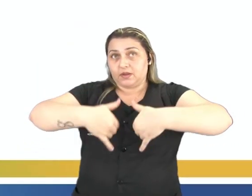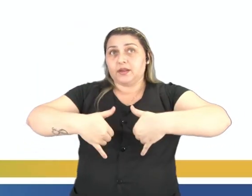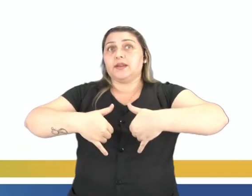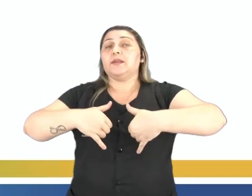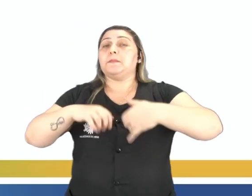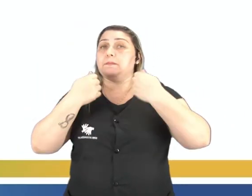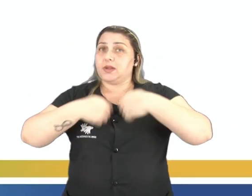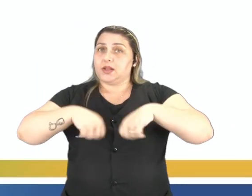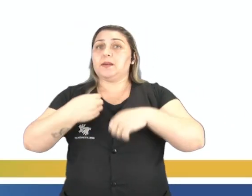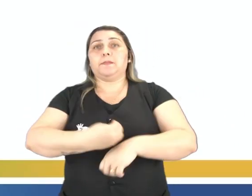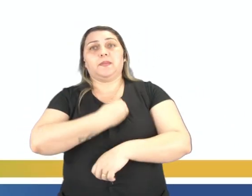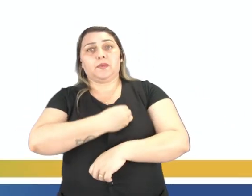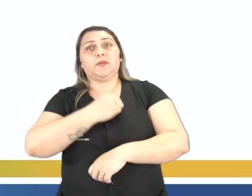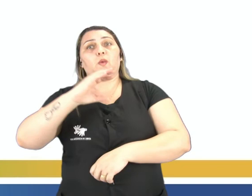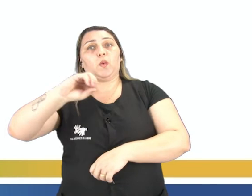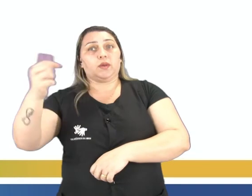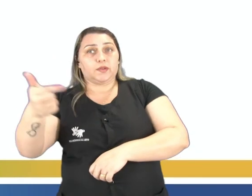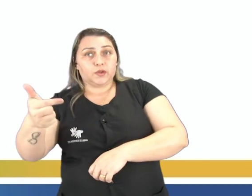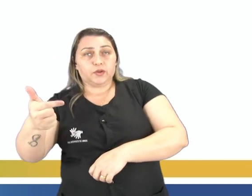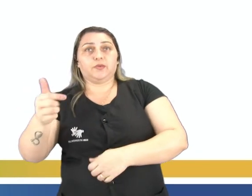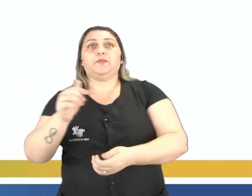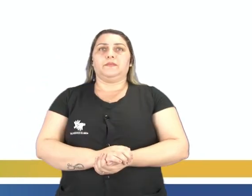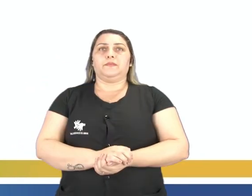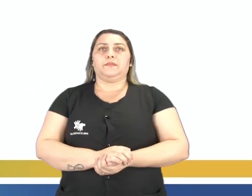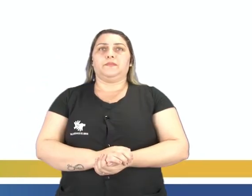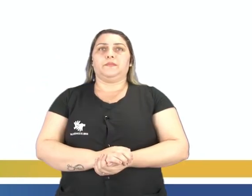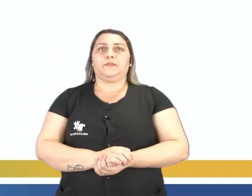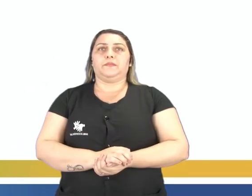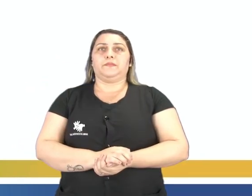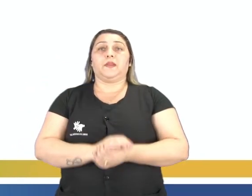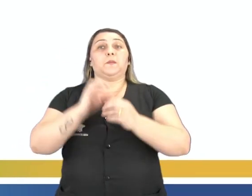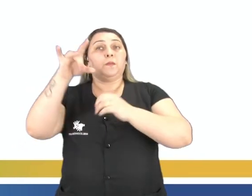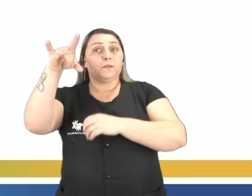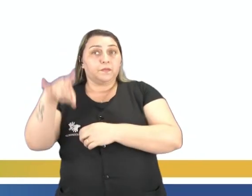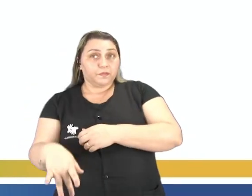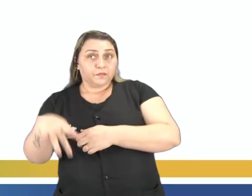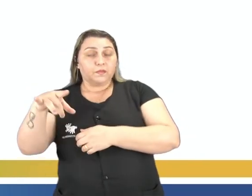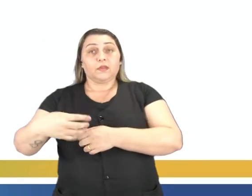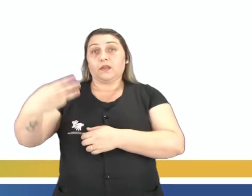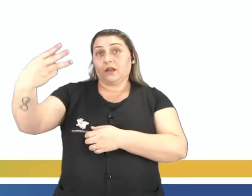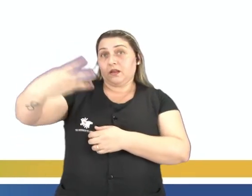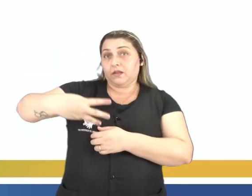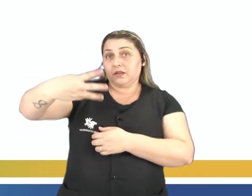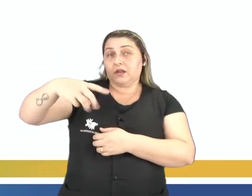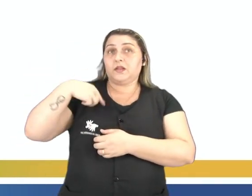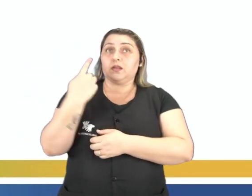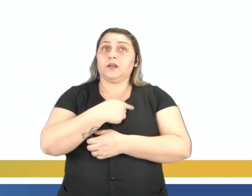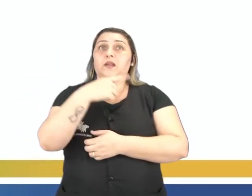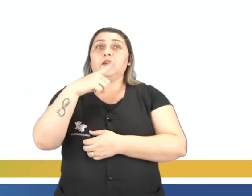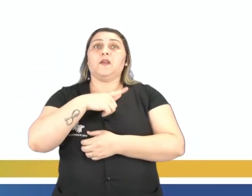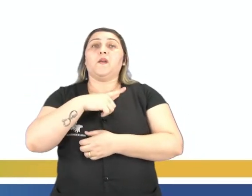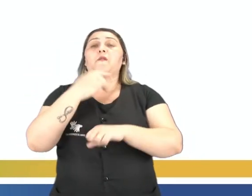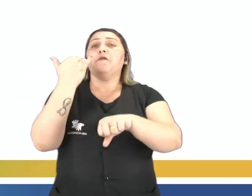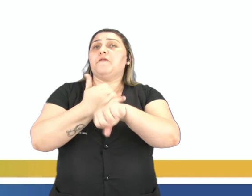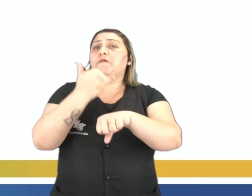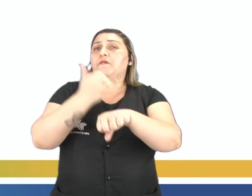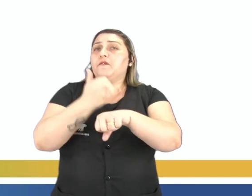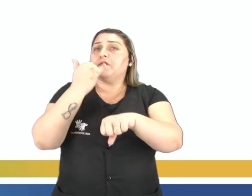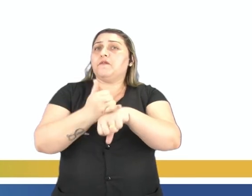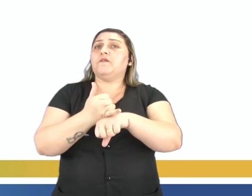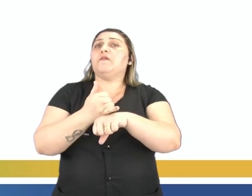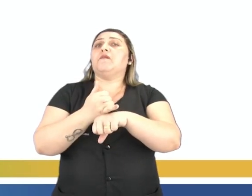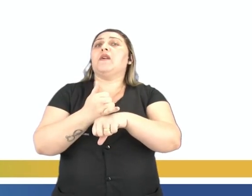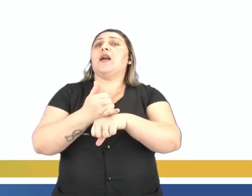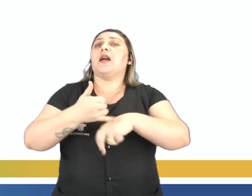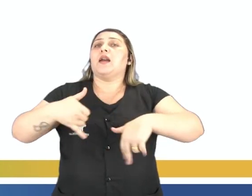é obrigatório ter a presença do oxigênio. E por último, questão 3, nós temos aqui, o ferro é um dos elementos